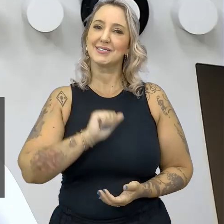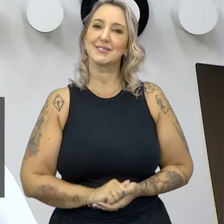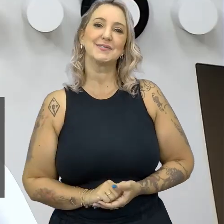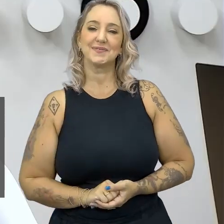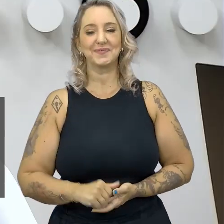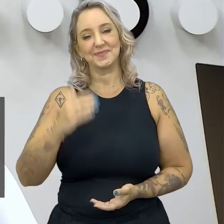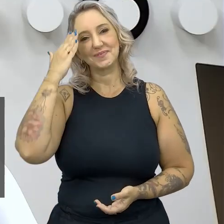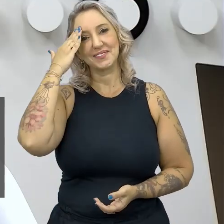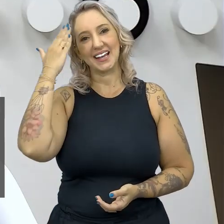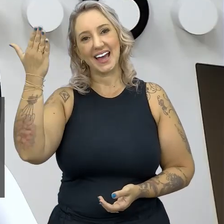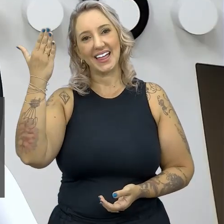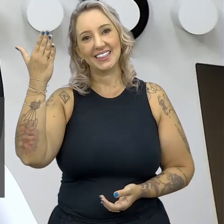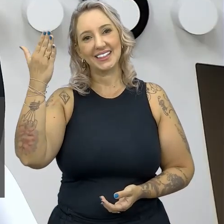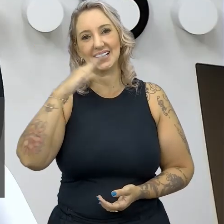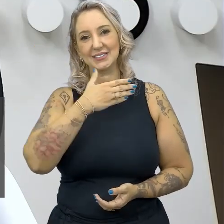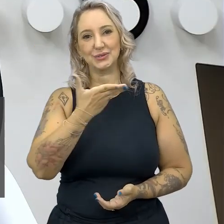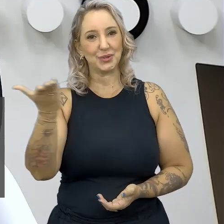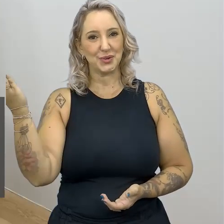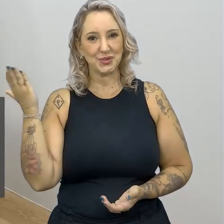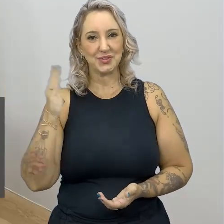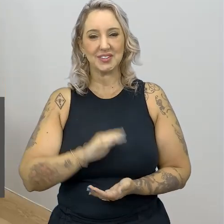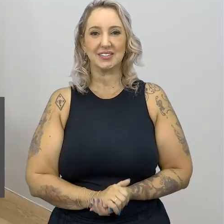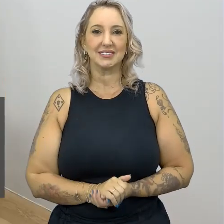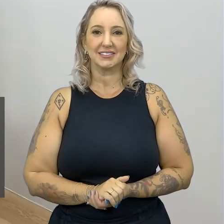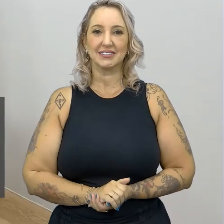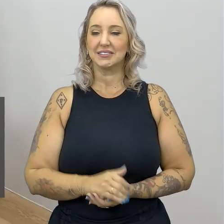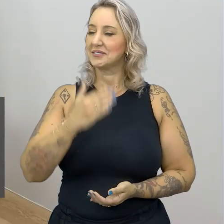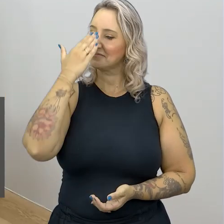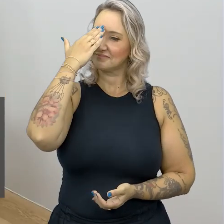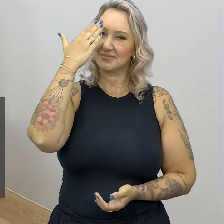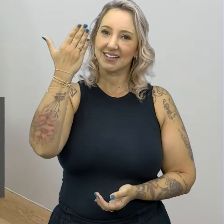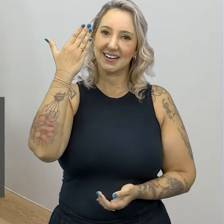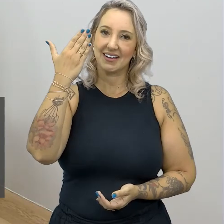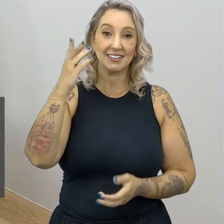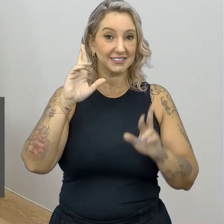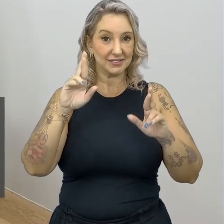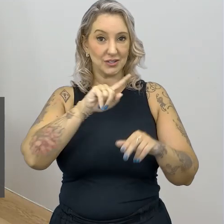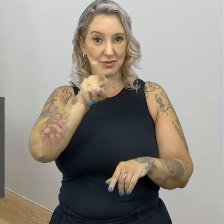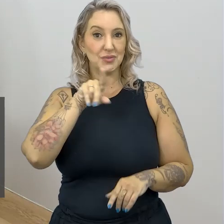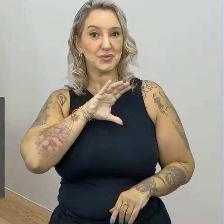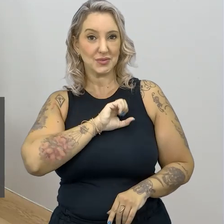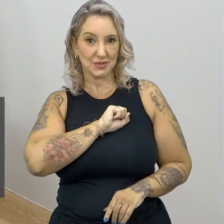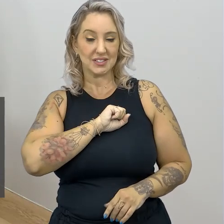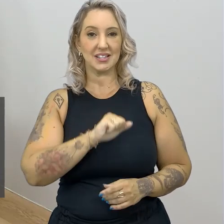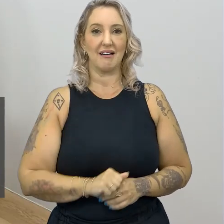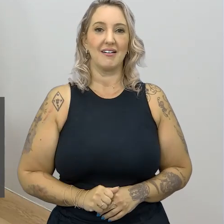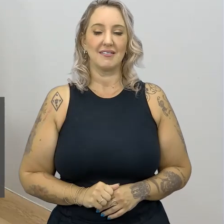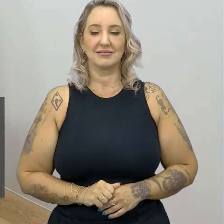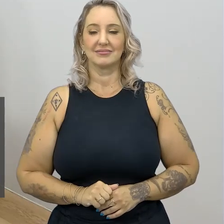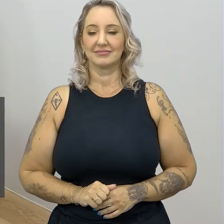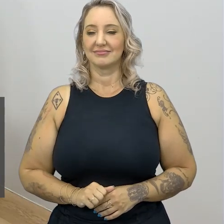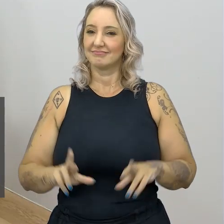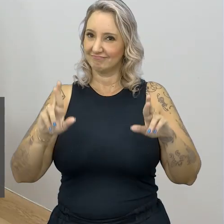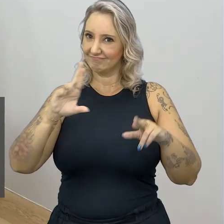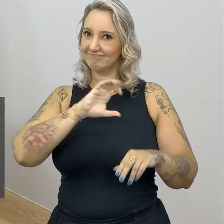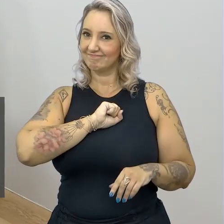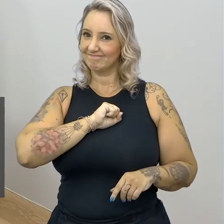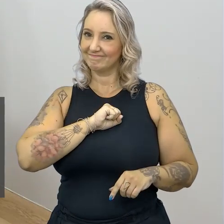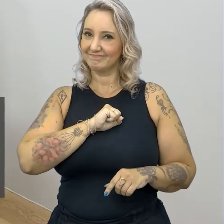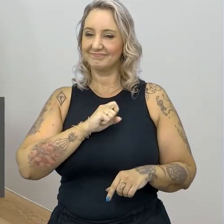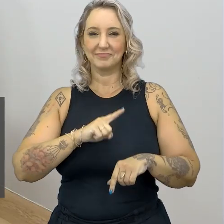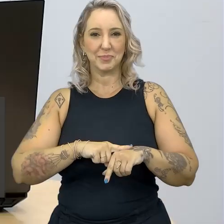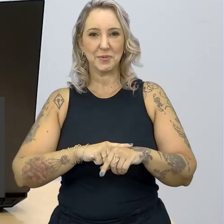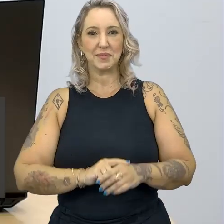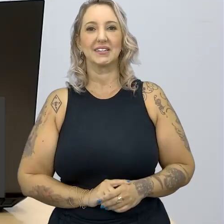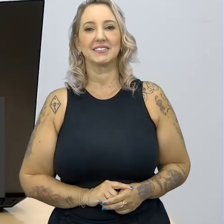né, Renan? Obrigada a todos. Gente, muito, muito obrigado. Eu espero que vocês tenham gostado, espero que vocês tenham curtido esse